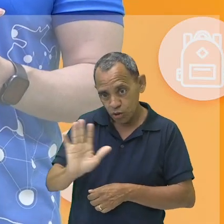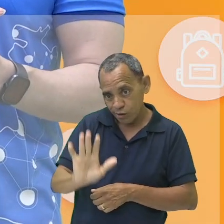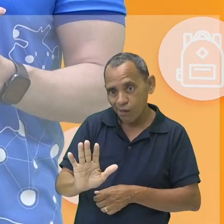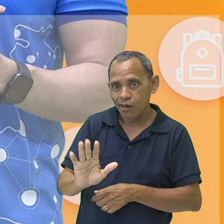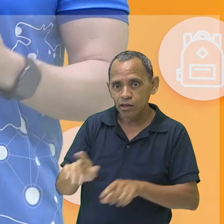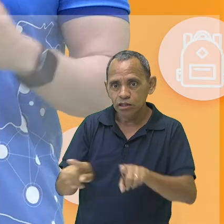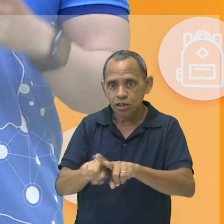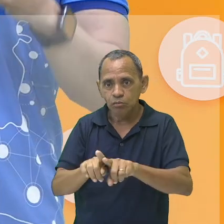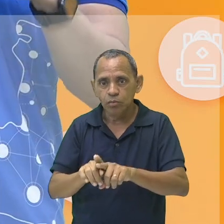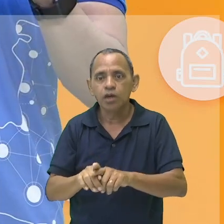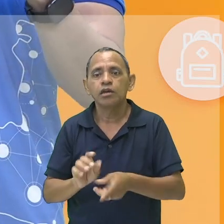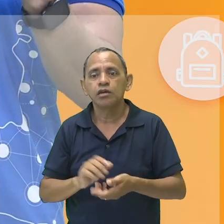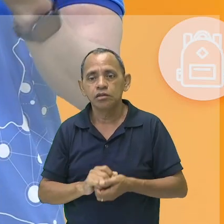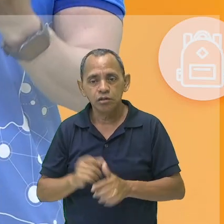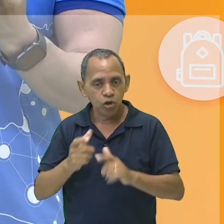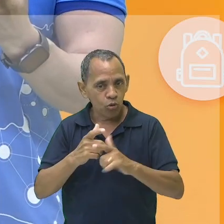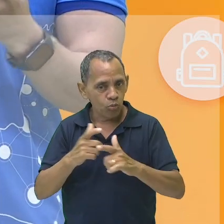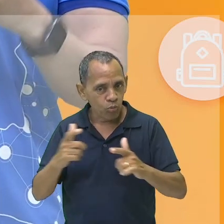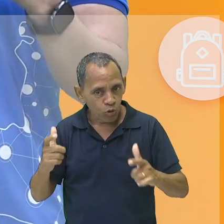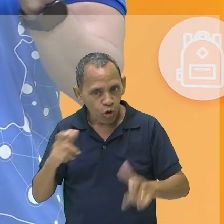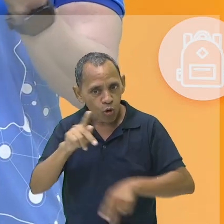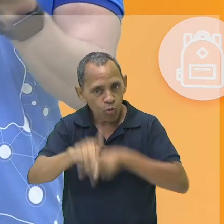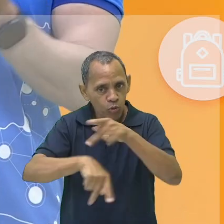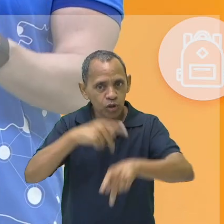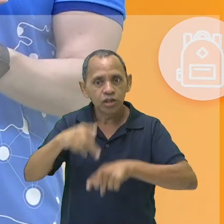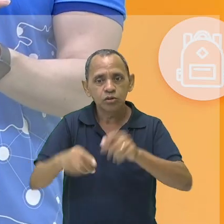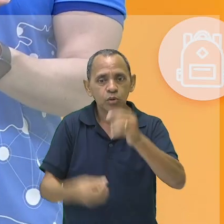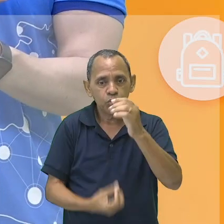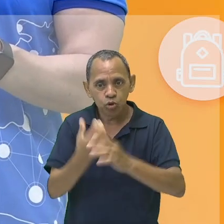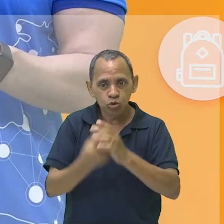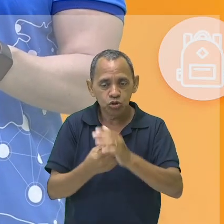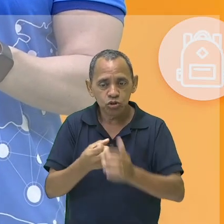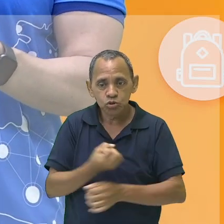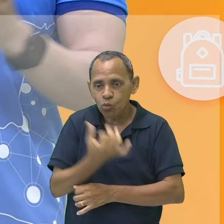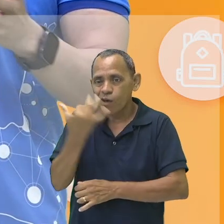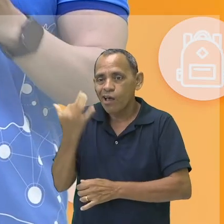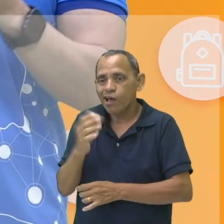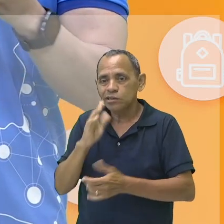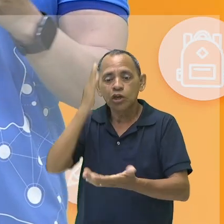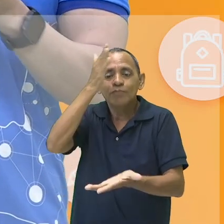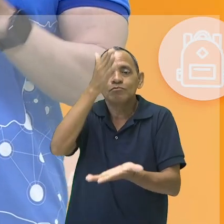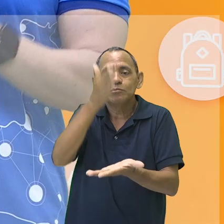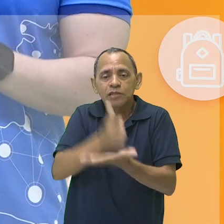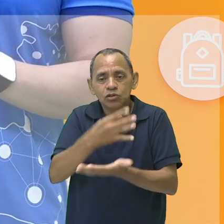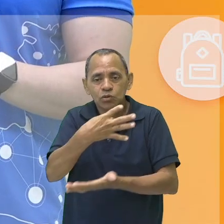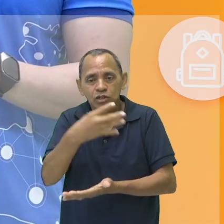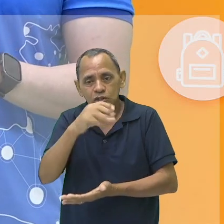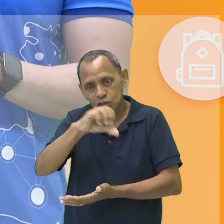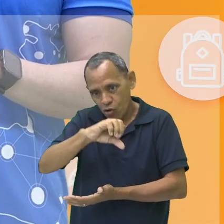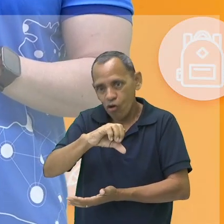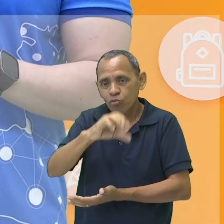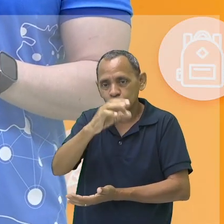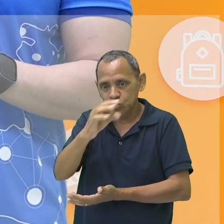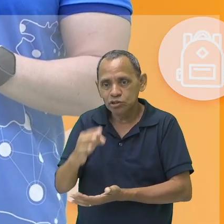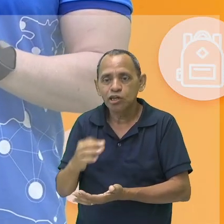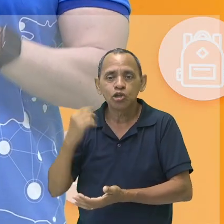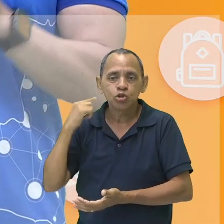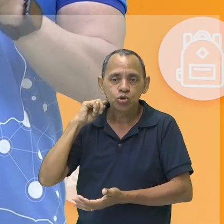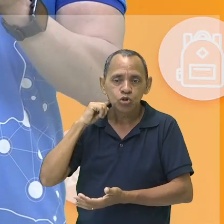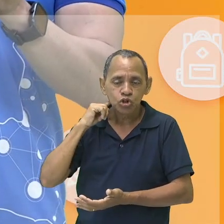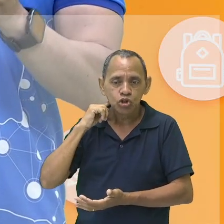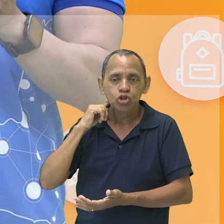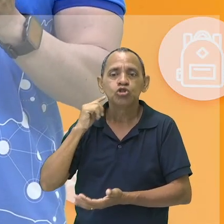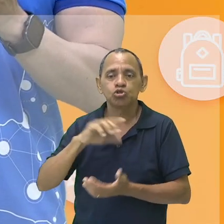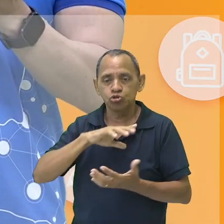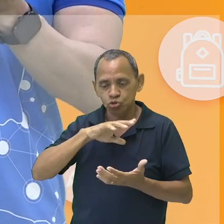do nosso país e produz quase a metade, mais de 49% do lixo que é gerado no território brasileiro, certo?